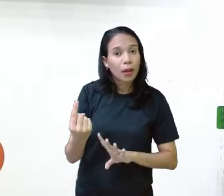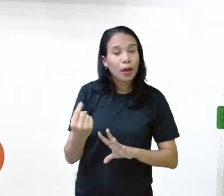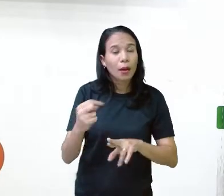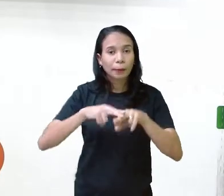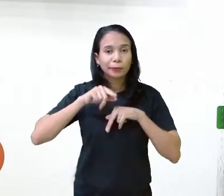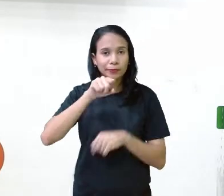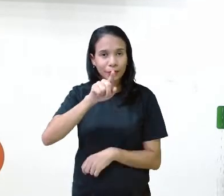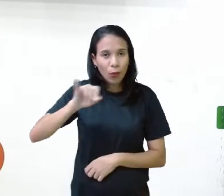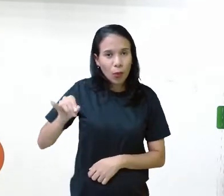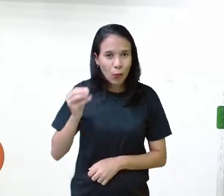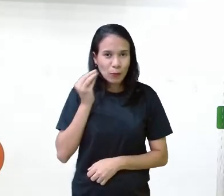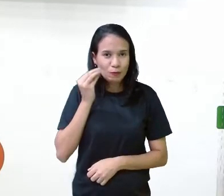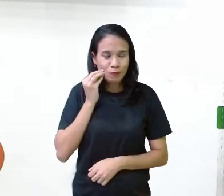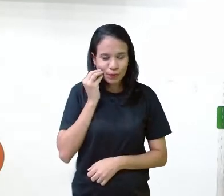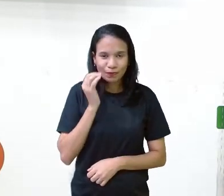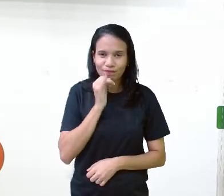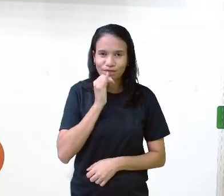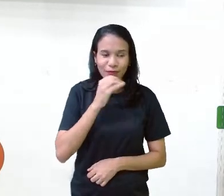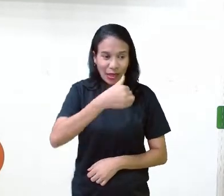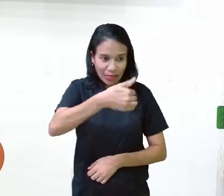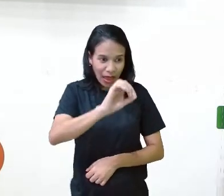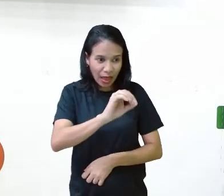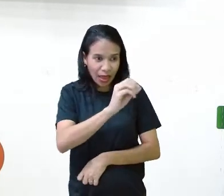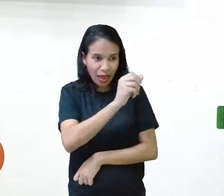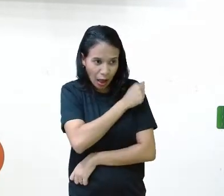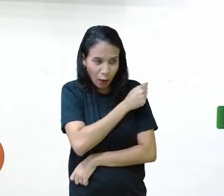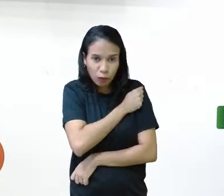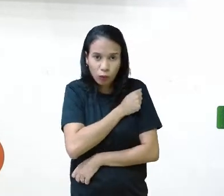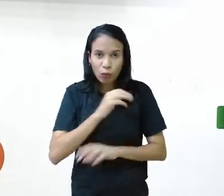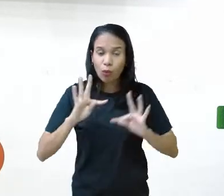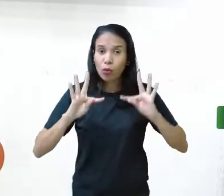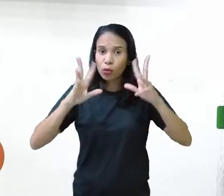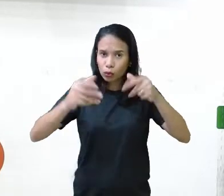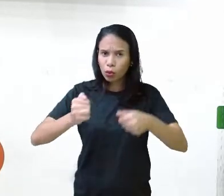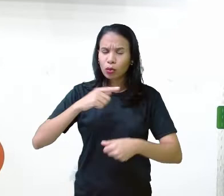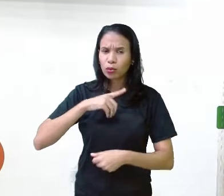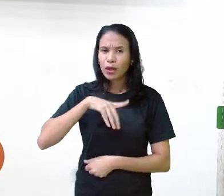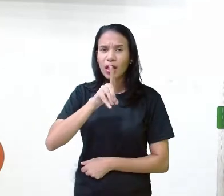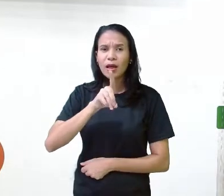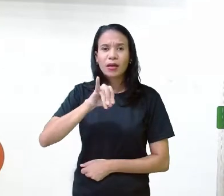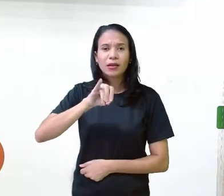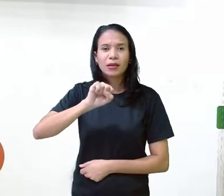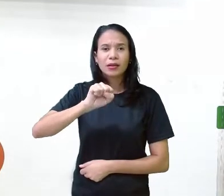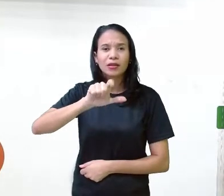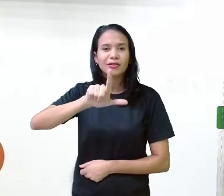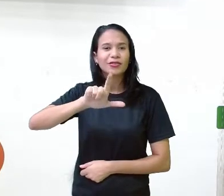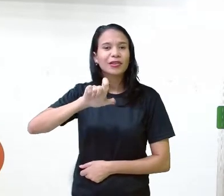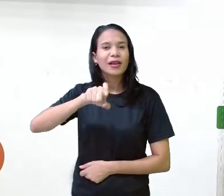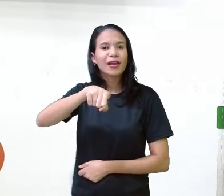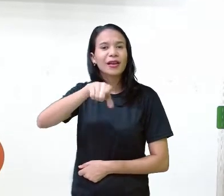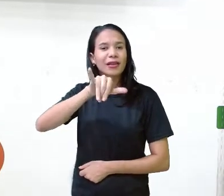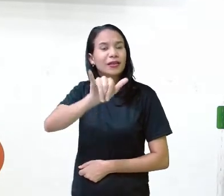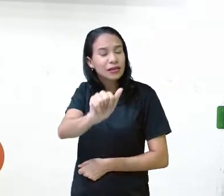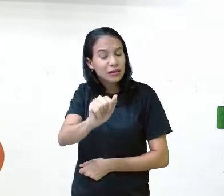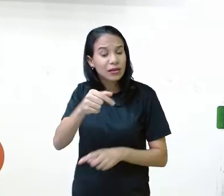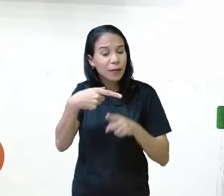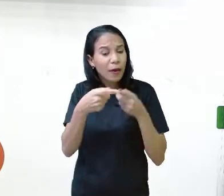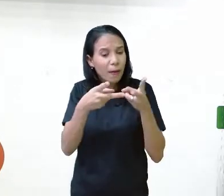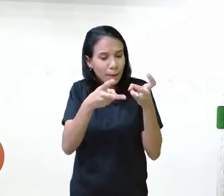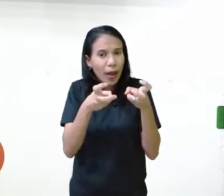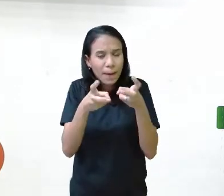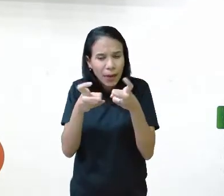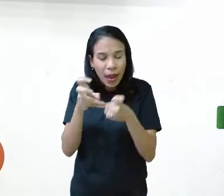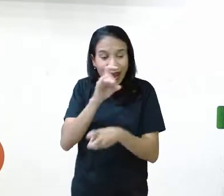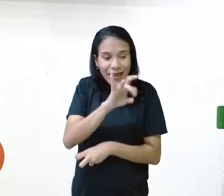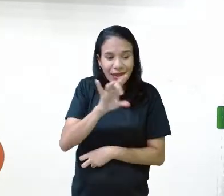de trabalhar com 10 estudantes, todos apresentando esse transtorno, a dislexia, mas você vai perceber que cada